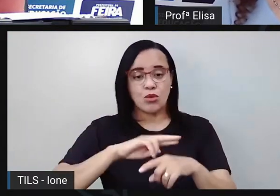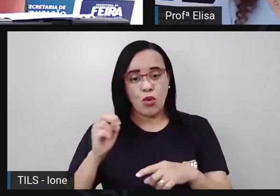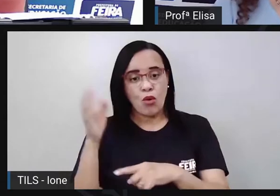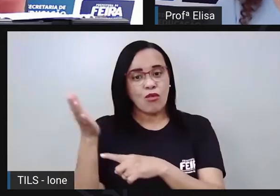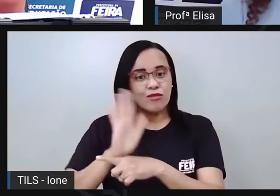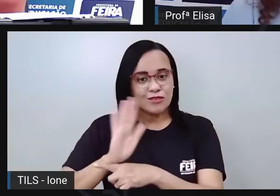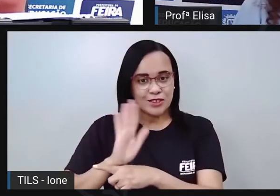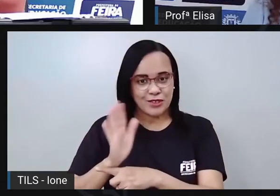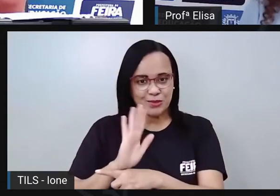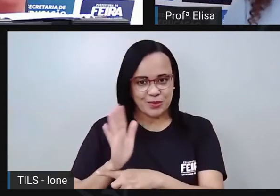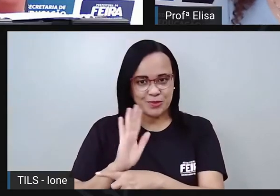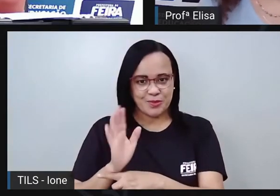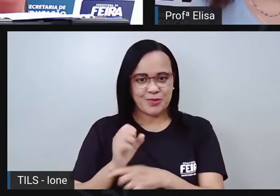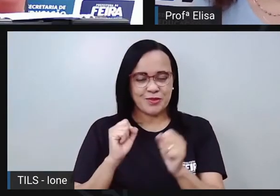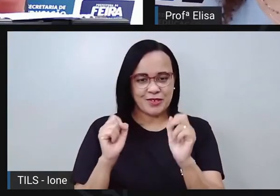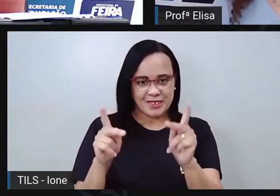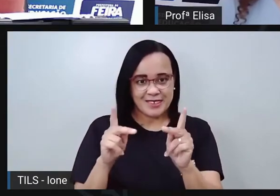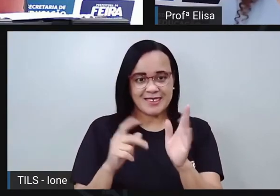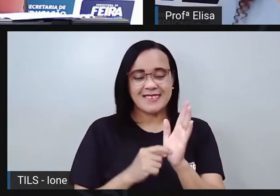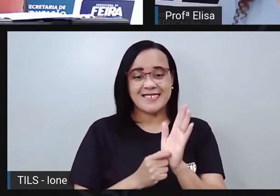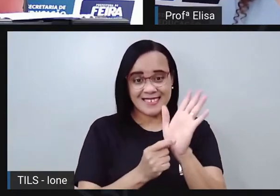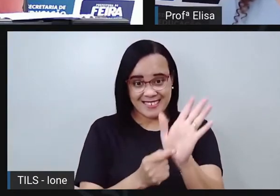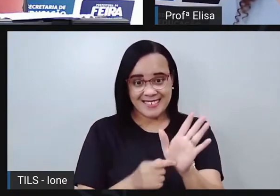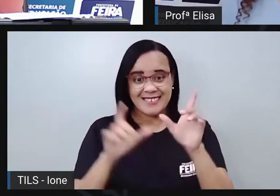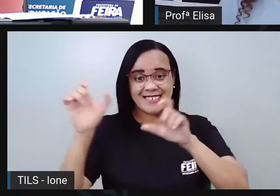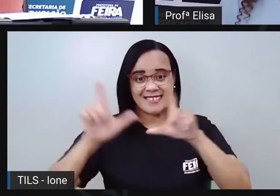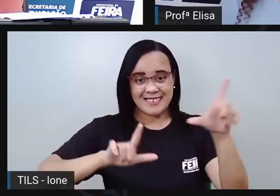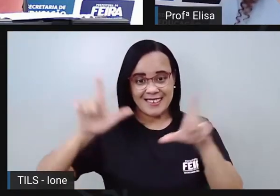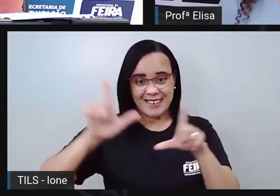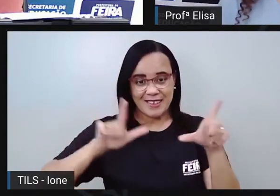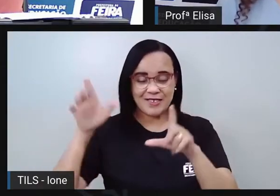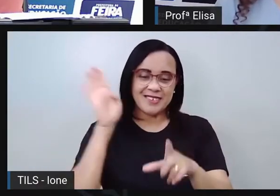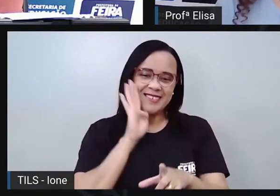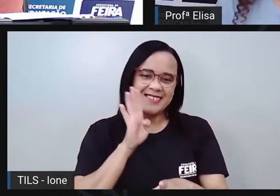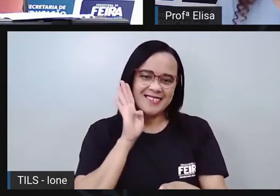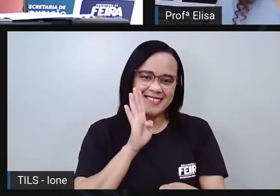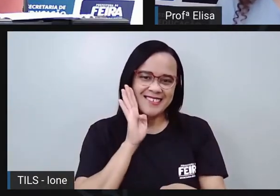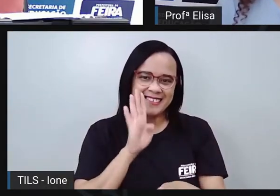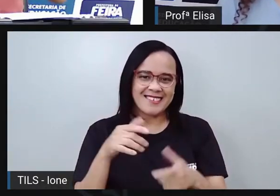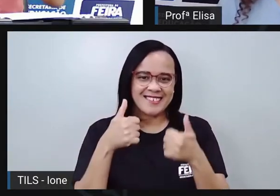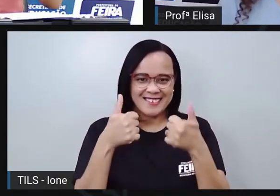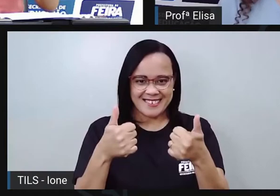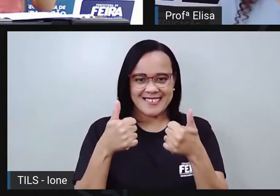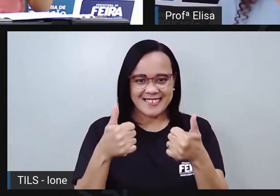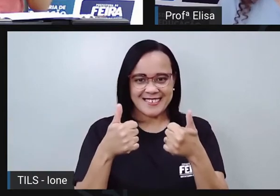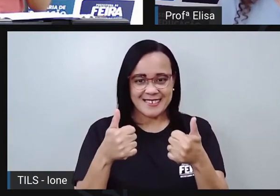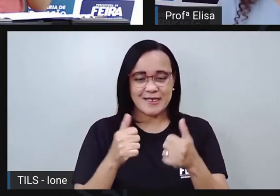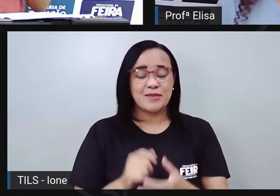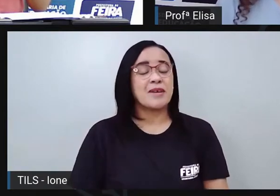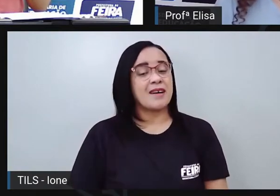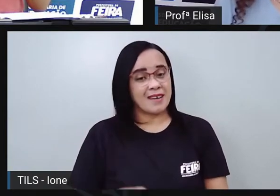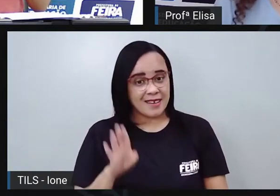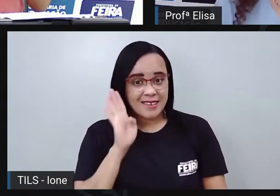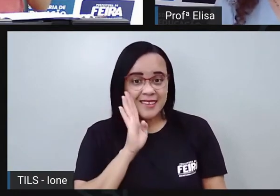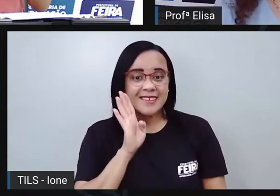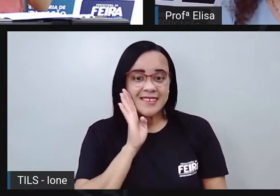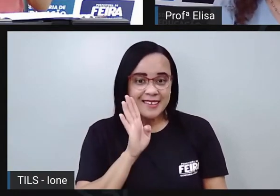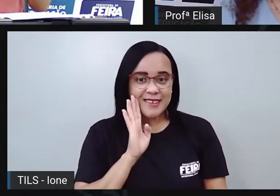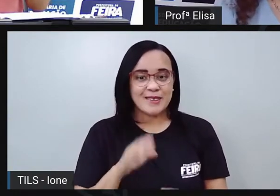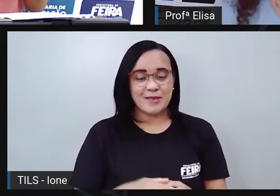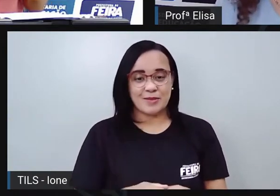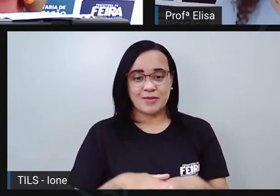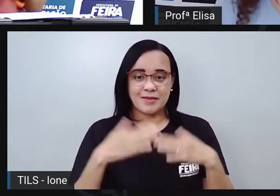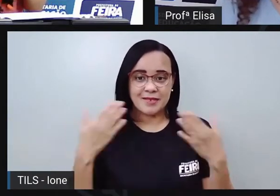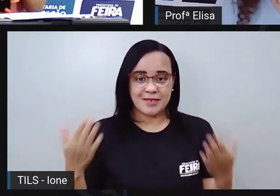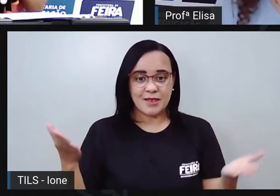quem sabe vou colocar você aqui também na televisão em diz que legal muito legal que tal